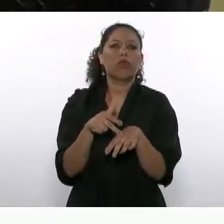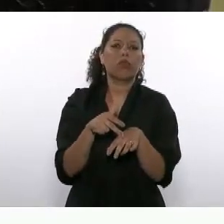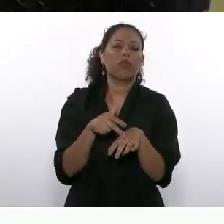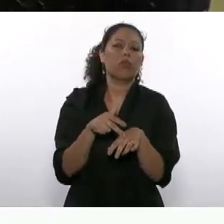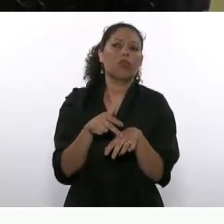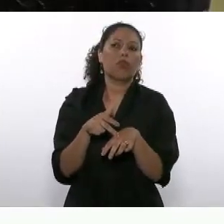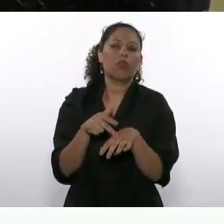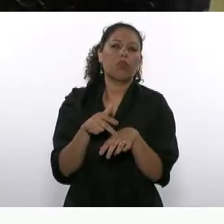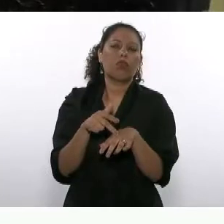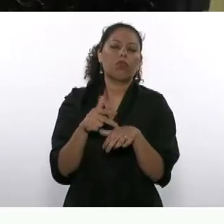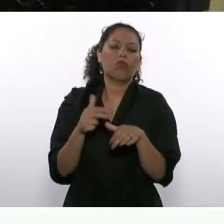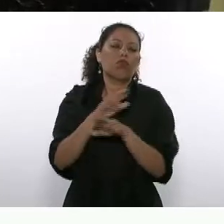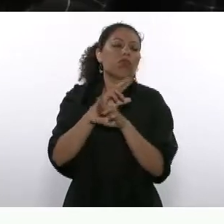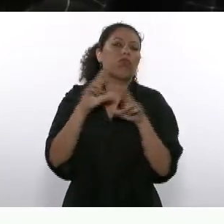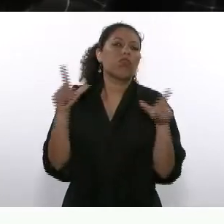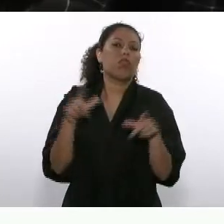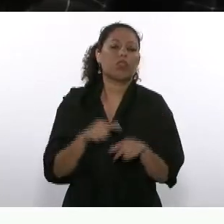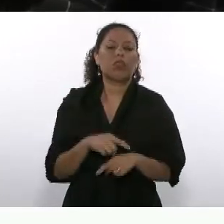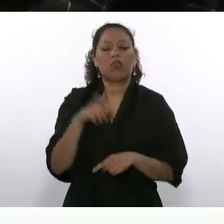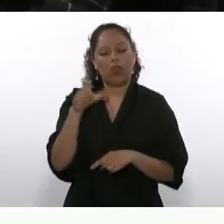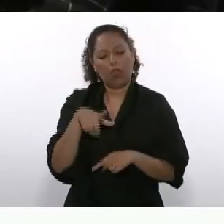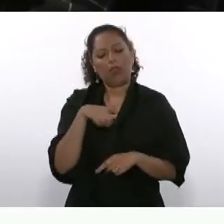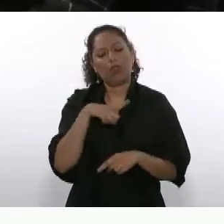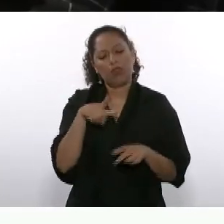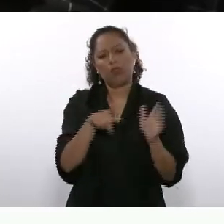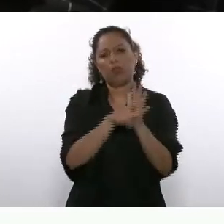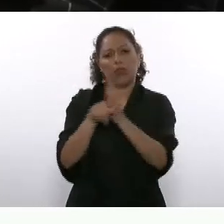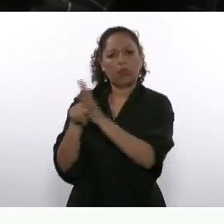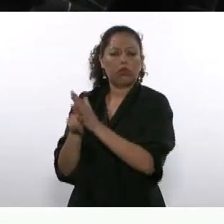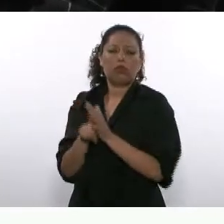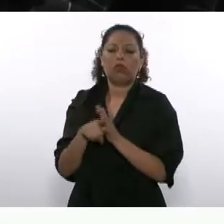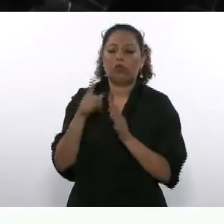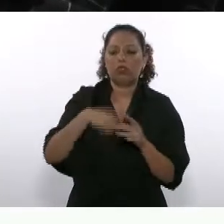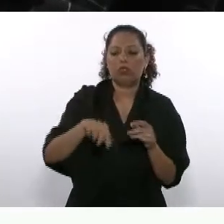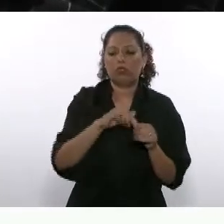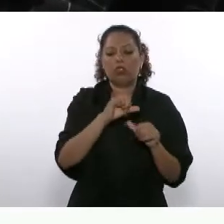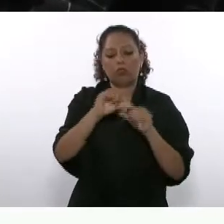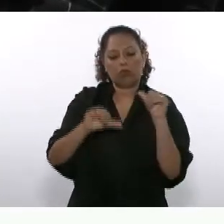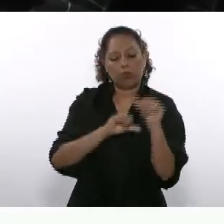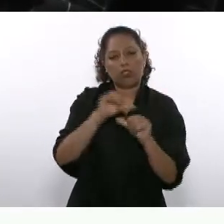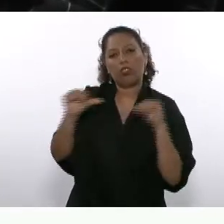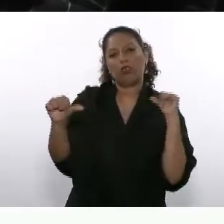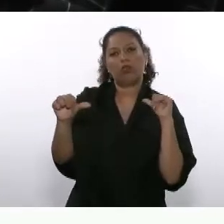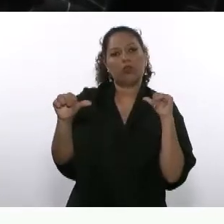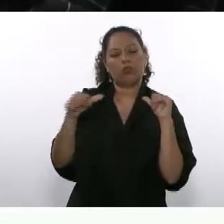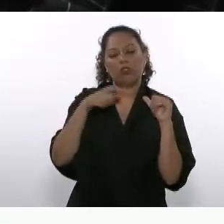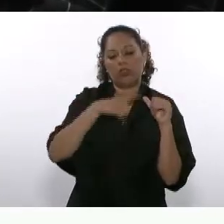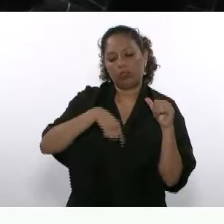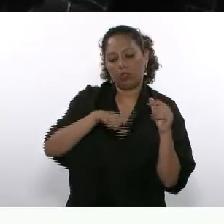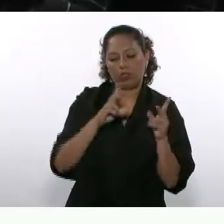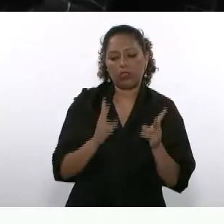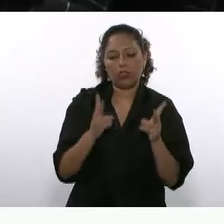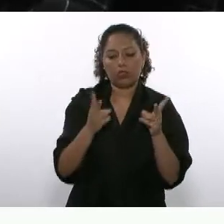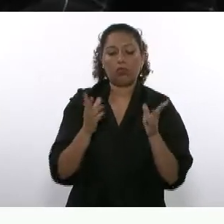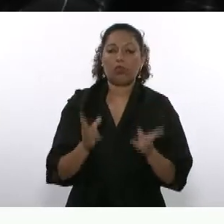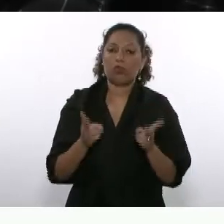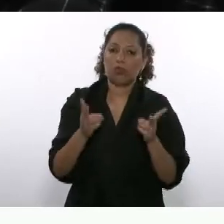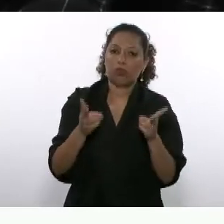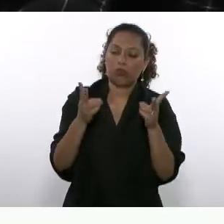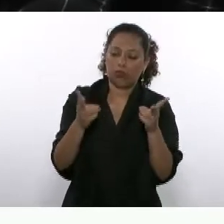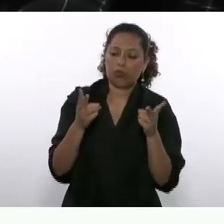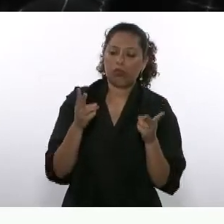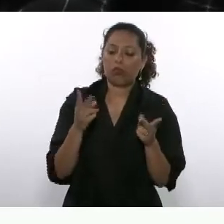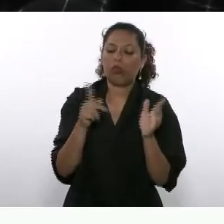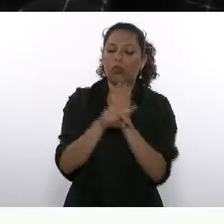Mas são projetos que a gente acaba adaptando mesmo. Realmente adaptado. A gente quer ter a continuidade do projeto, que a gente